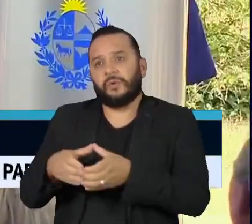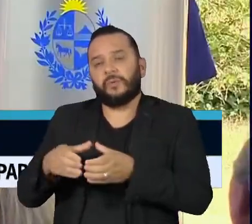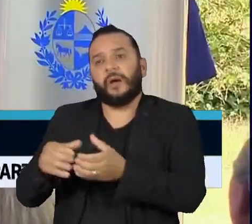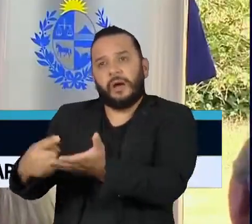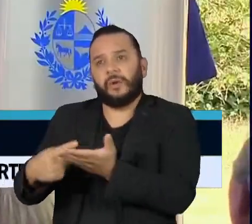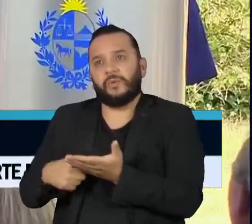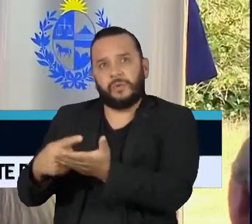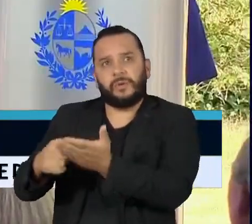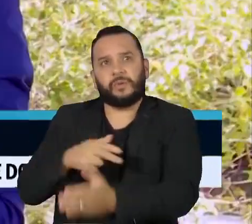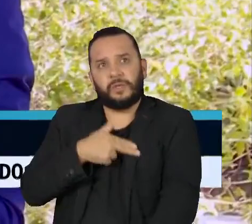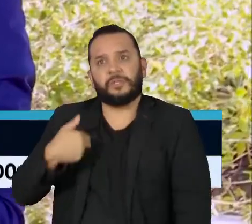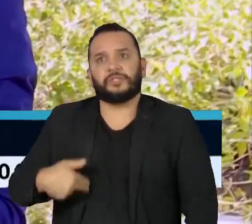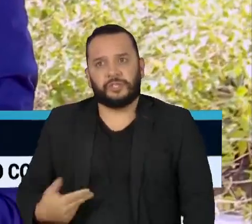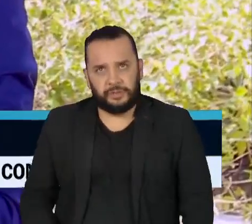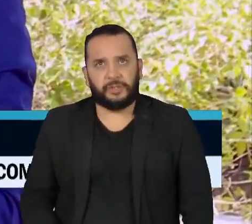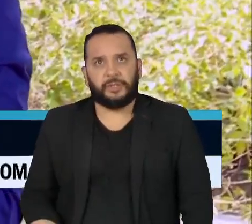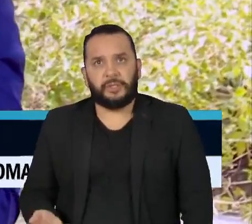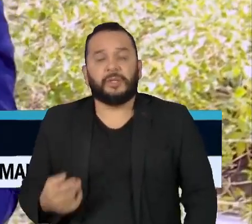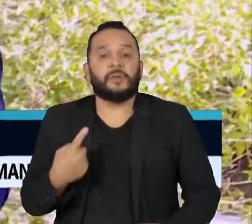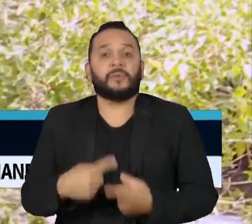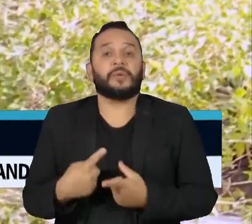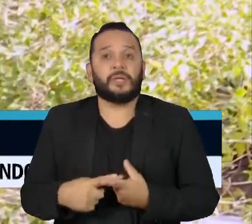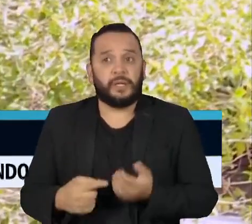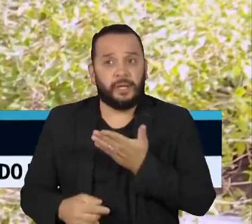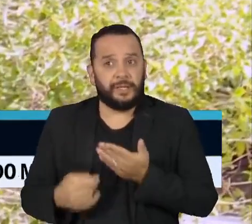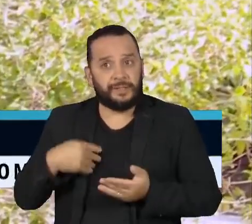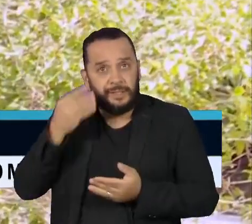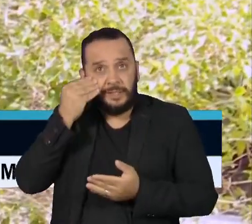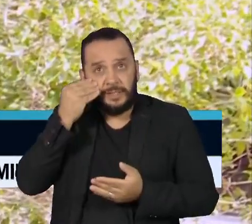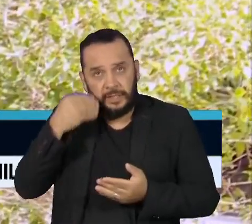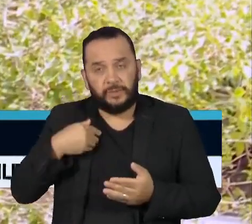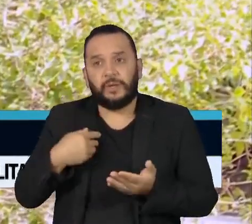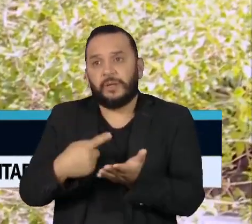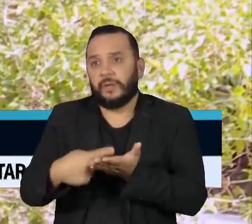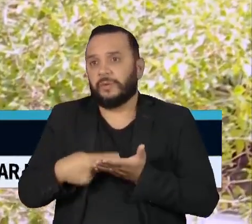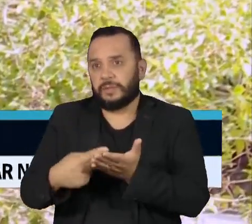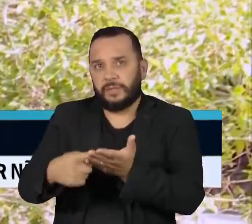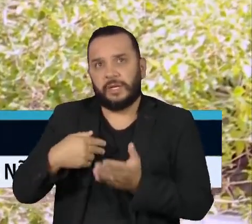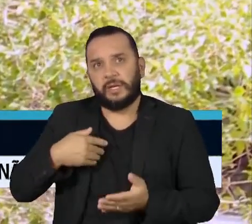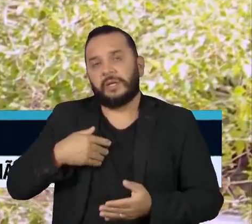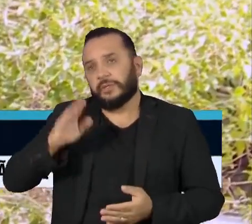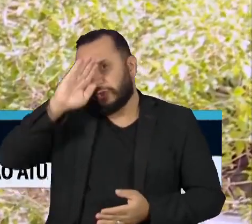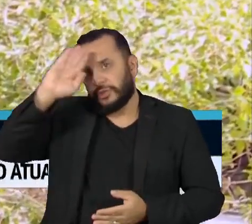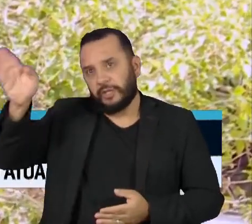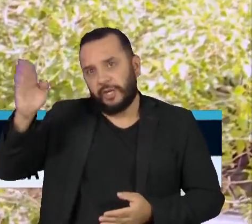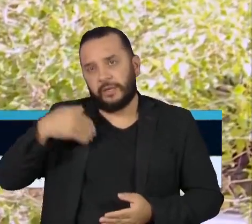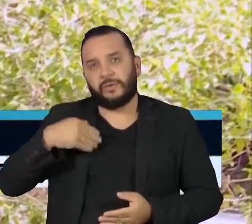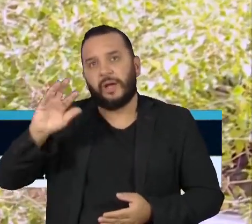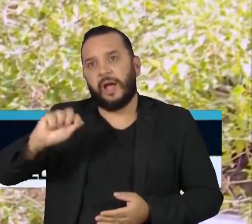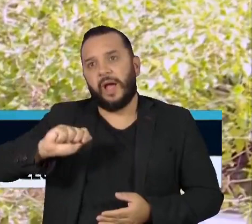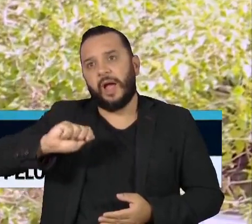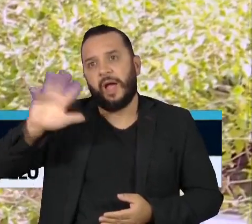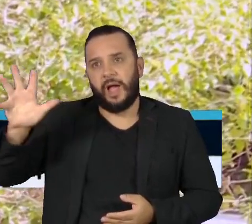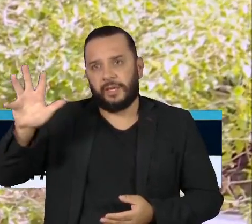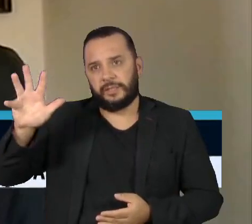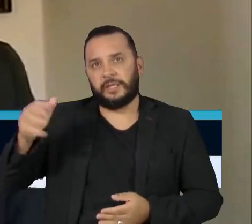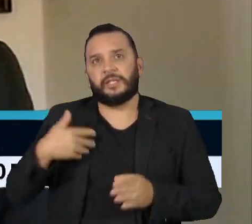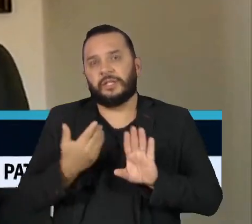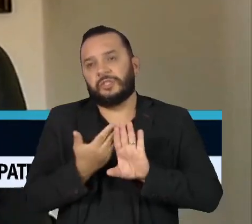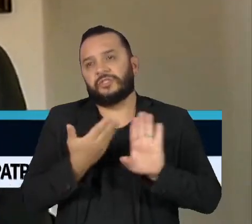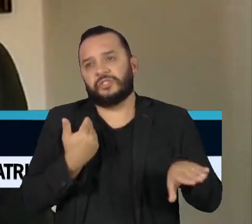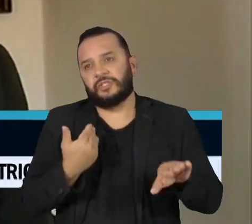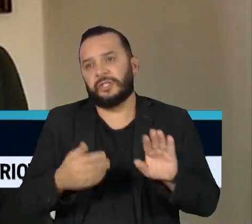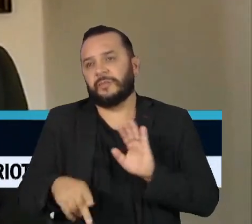resposta ao governo vizinho, que estaria tentando negociar diretamente com os asiáticos, sem a participação do bloco.